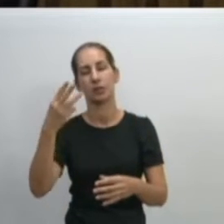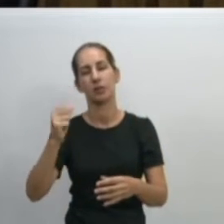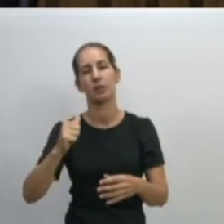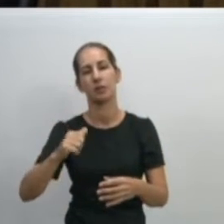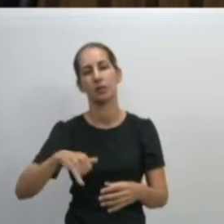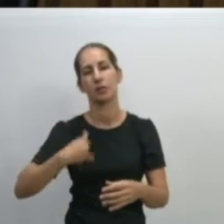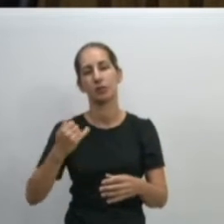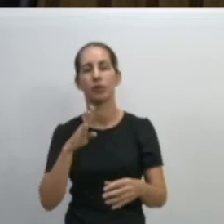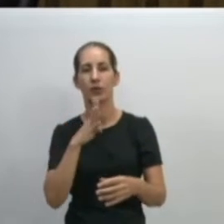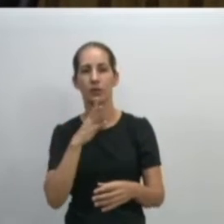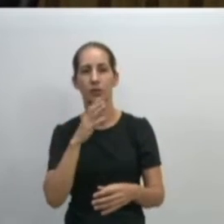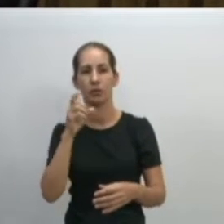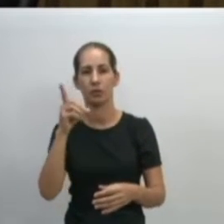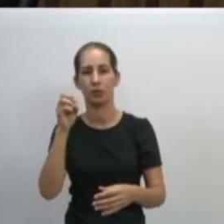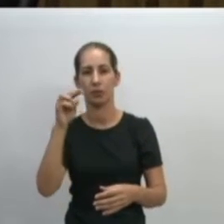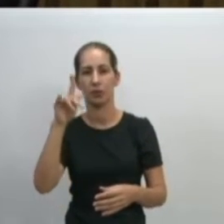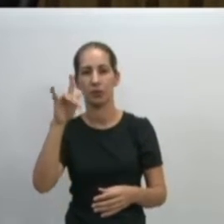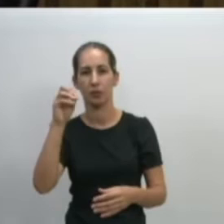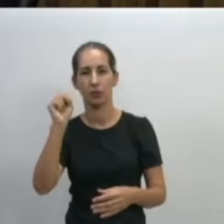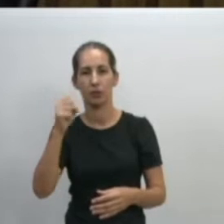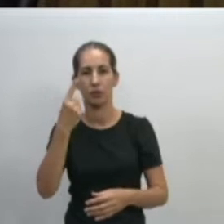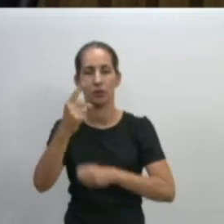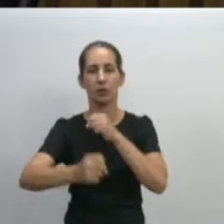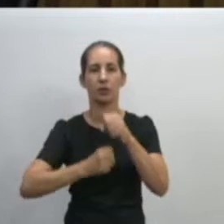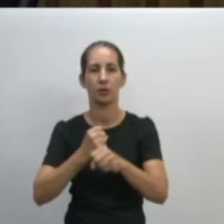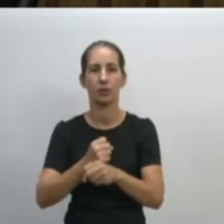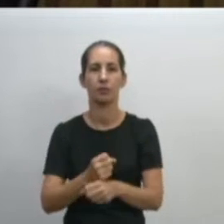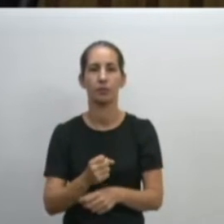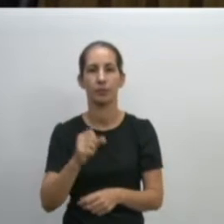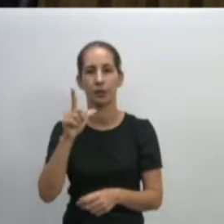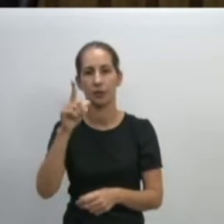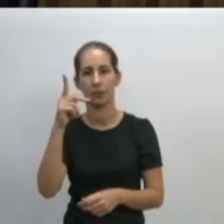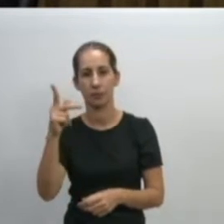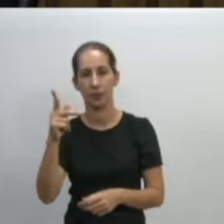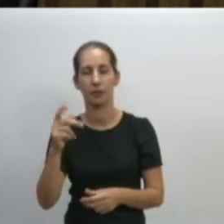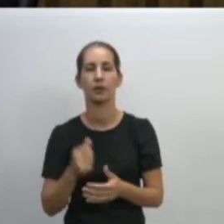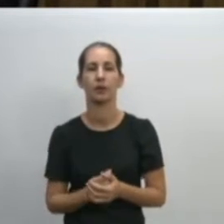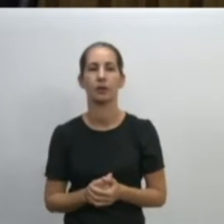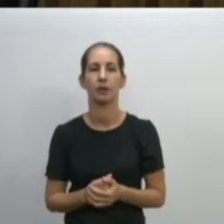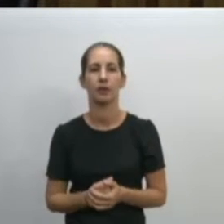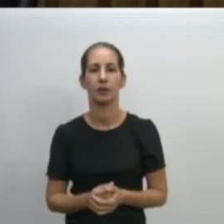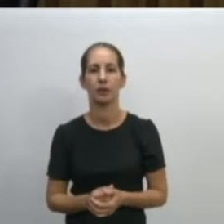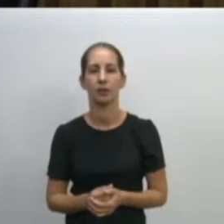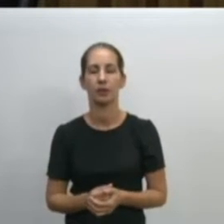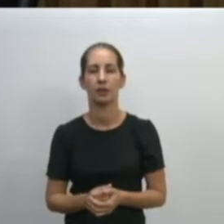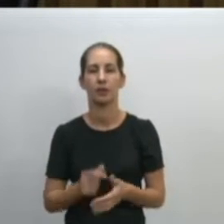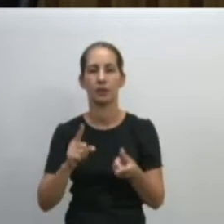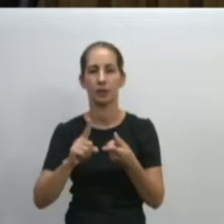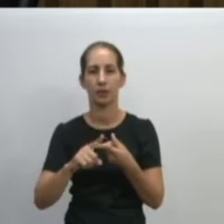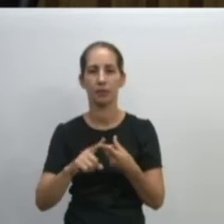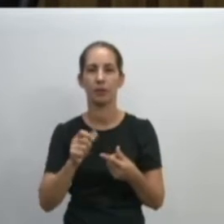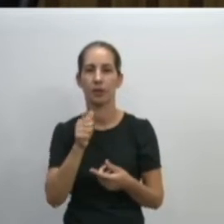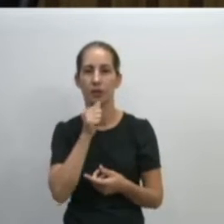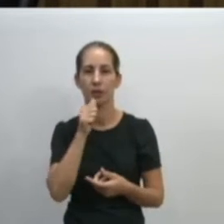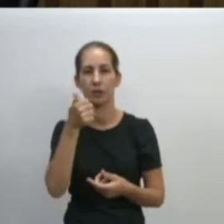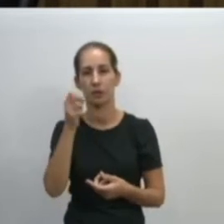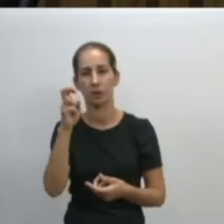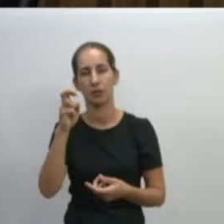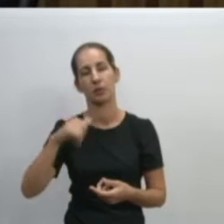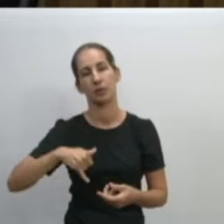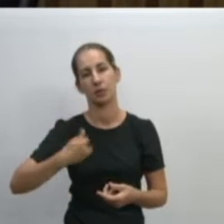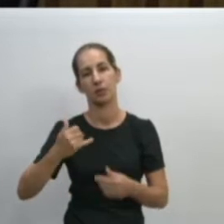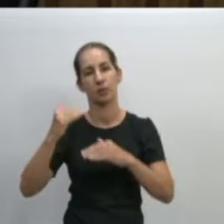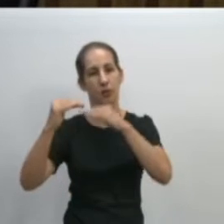Conheceu Dominguinhos, com quem, um ano depois, gravou o LP. Além disso, ainda aos 15 anos, houve